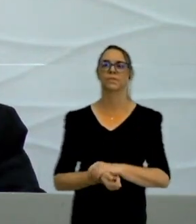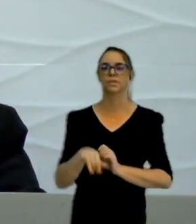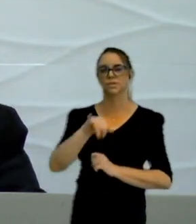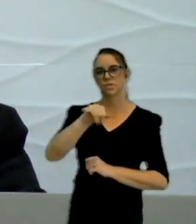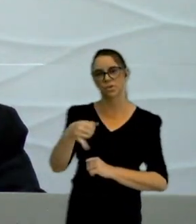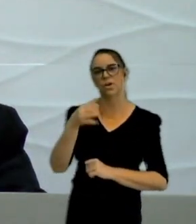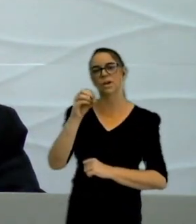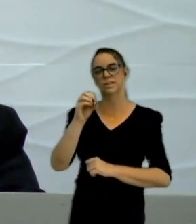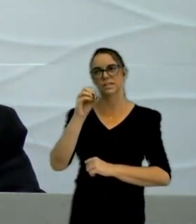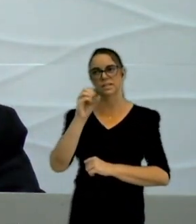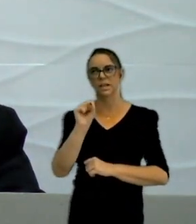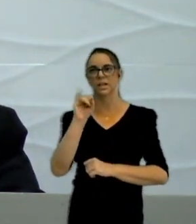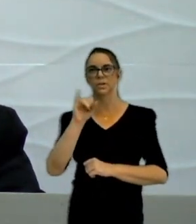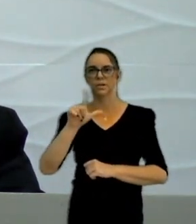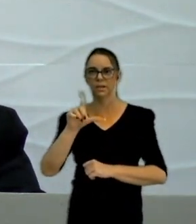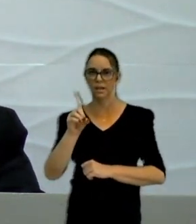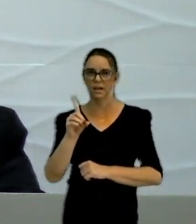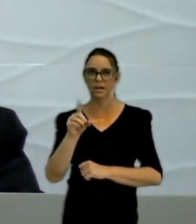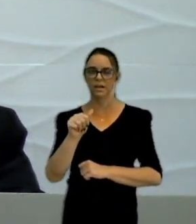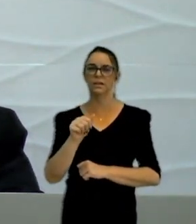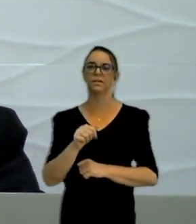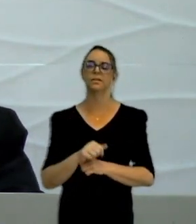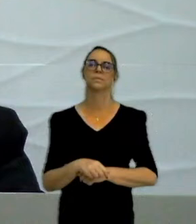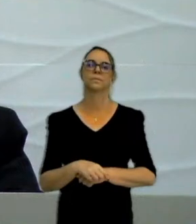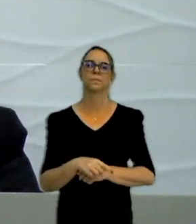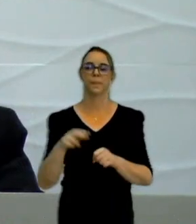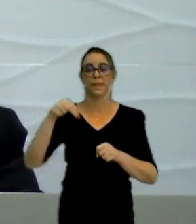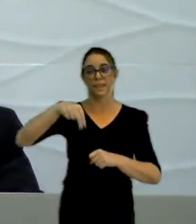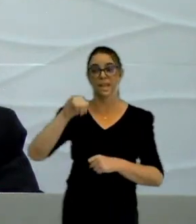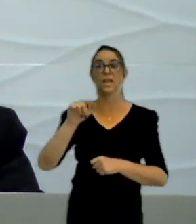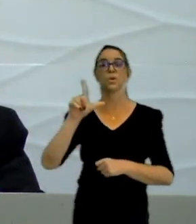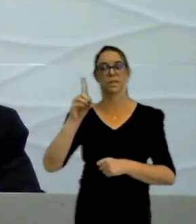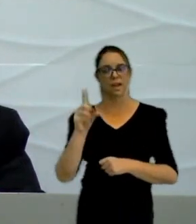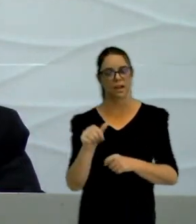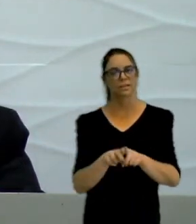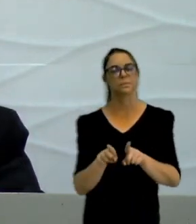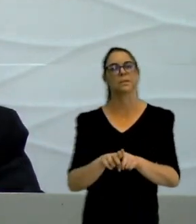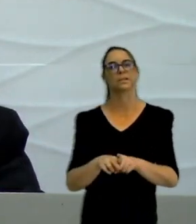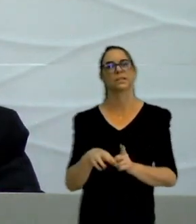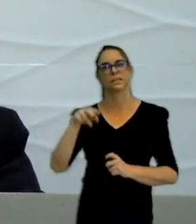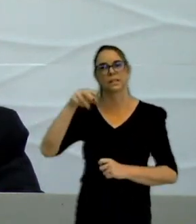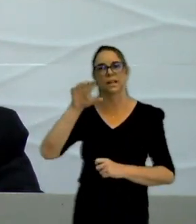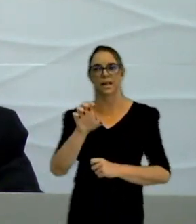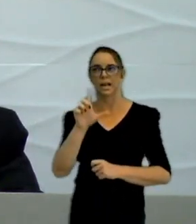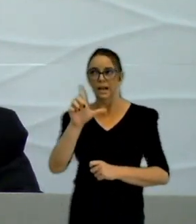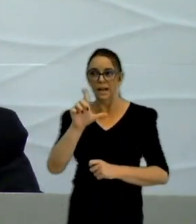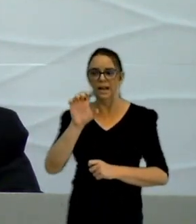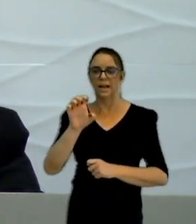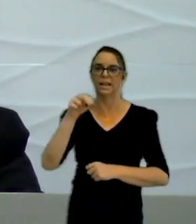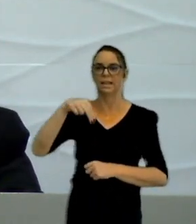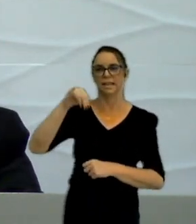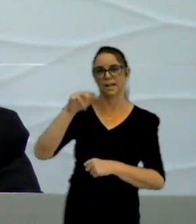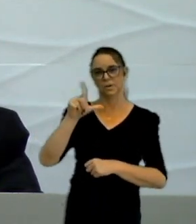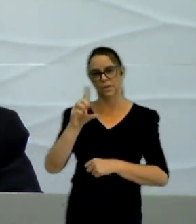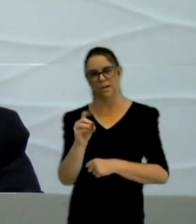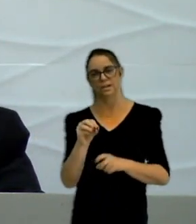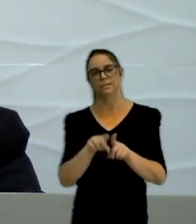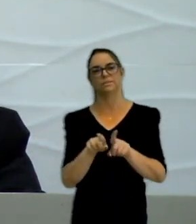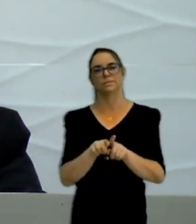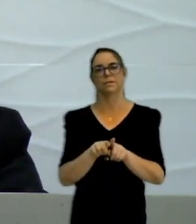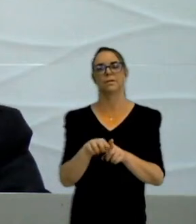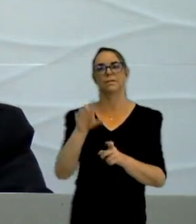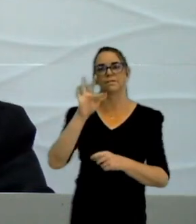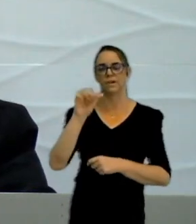Josilda Andrade, Nívia Calado, funcionário aqui da casa, Lenilda da Silva, Fabiana